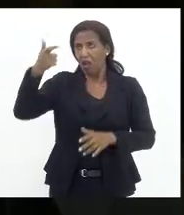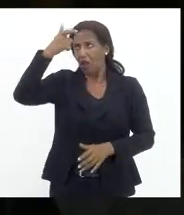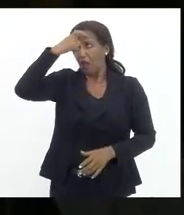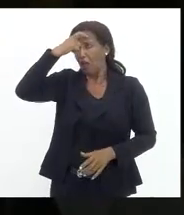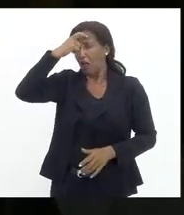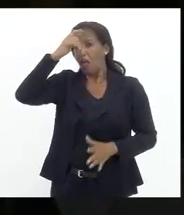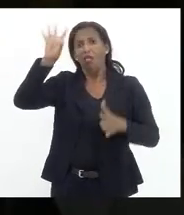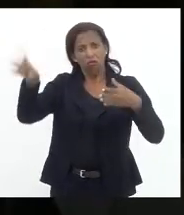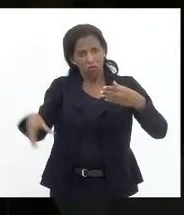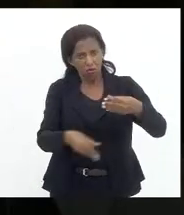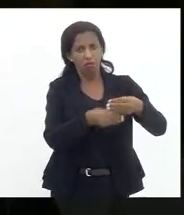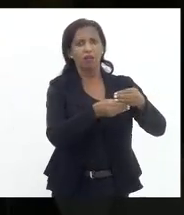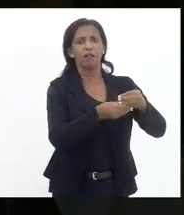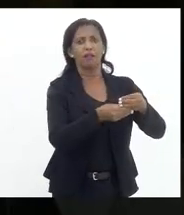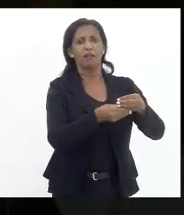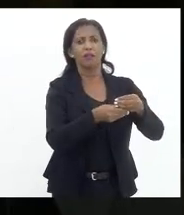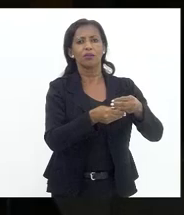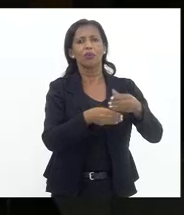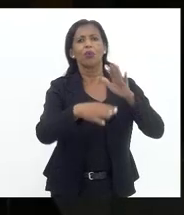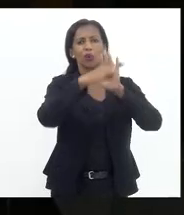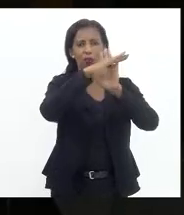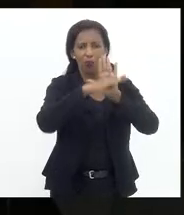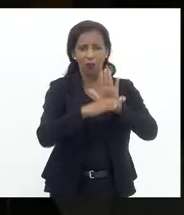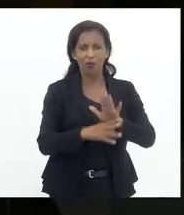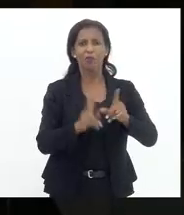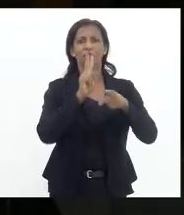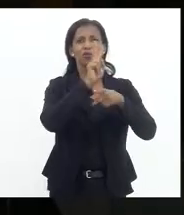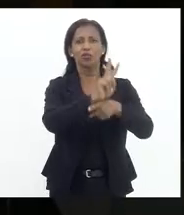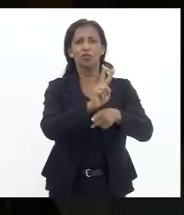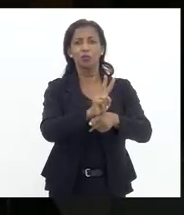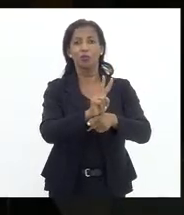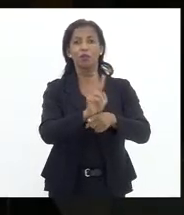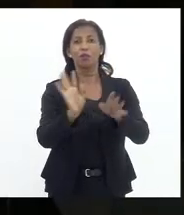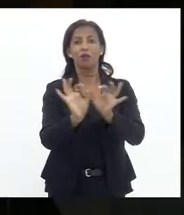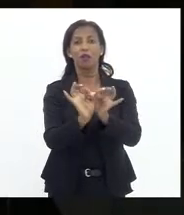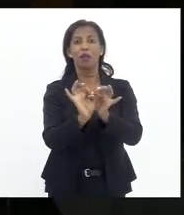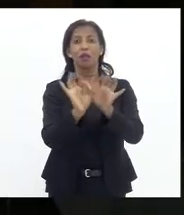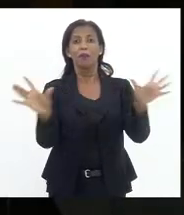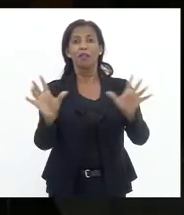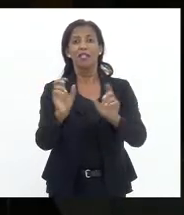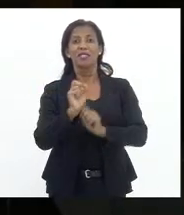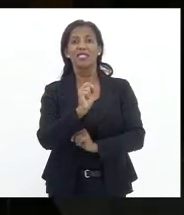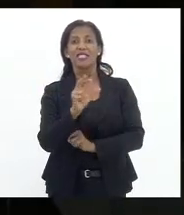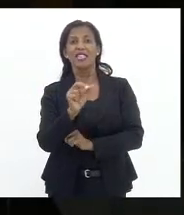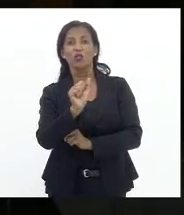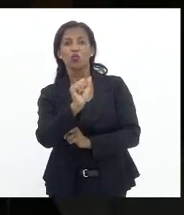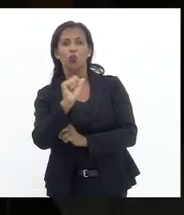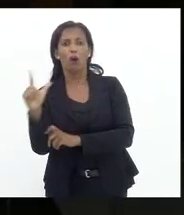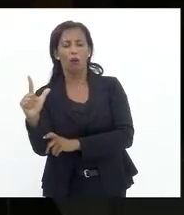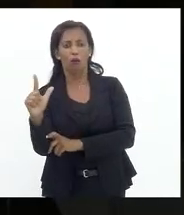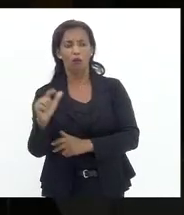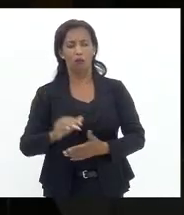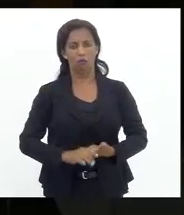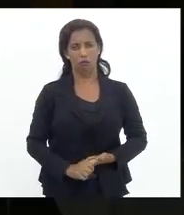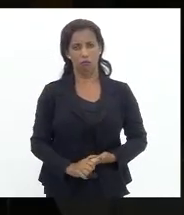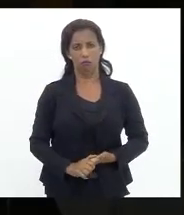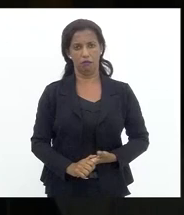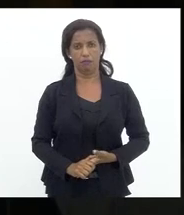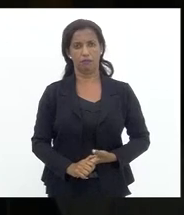estará contemplado num eventual programa de defesa da liberdade sexual.